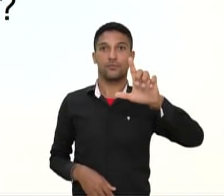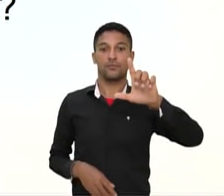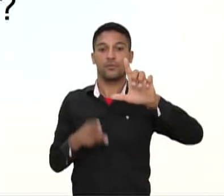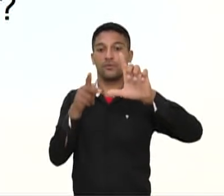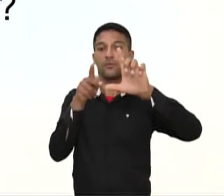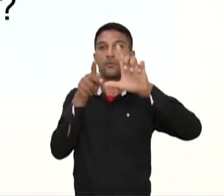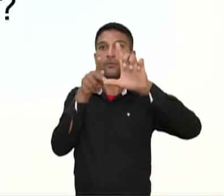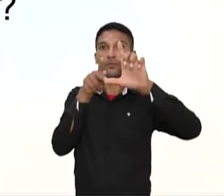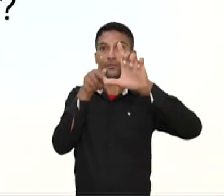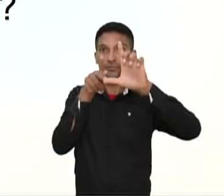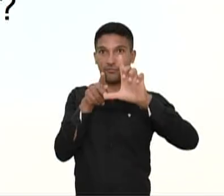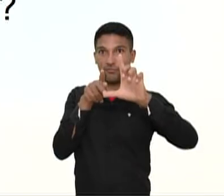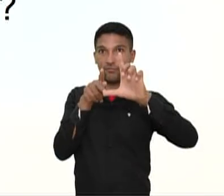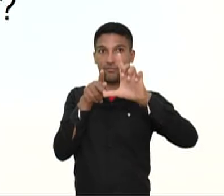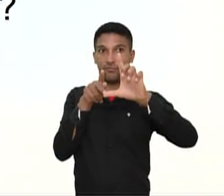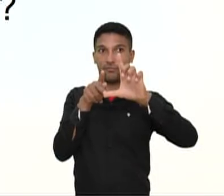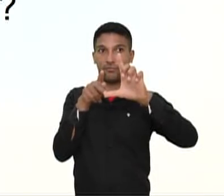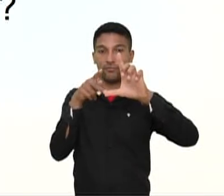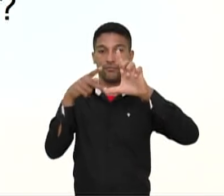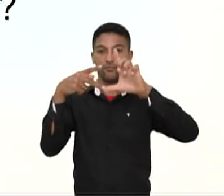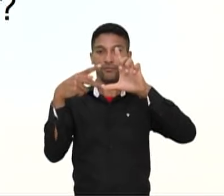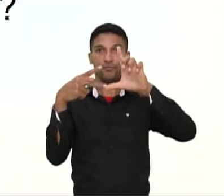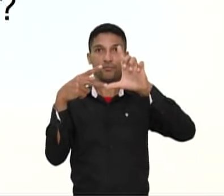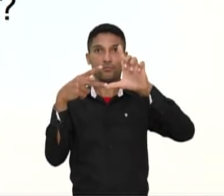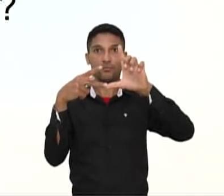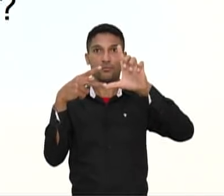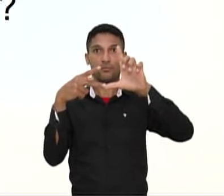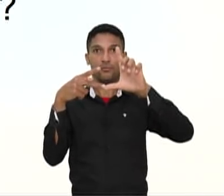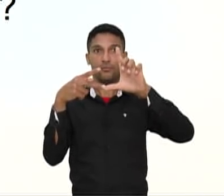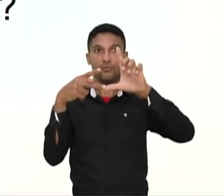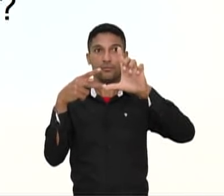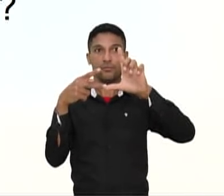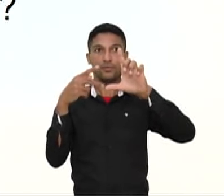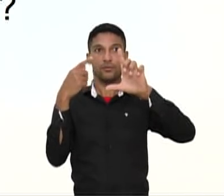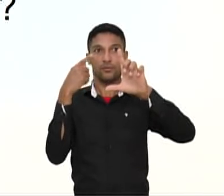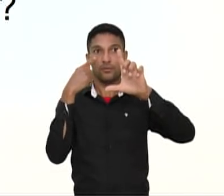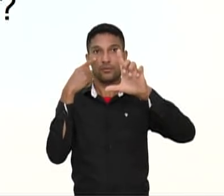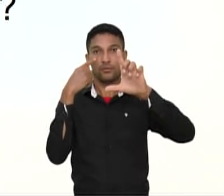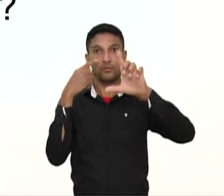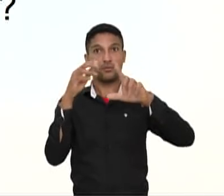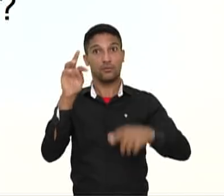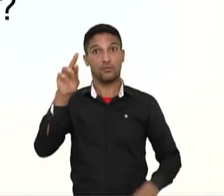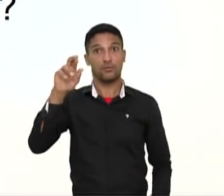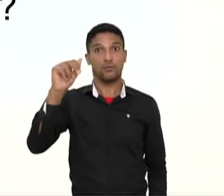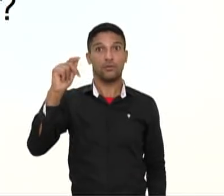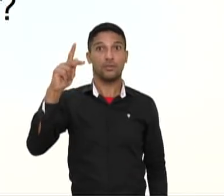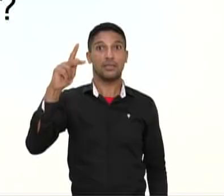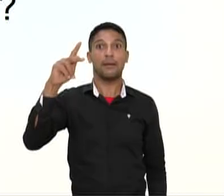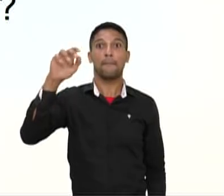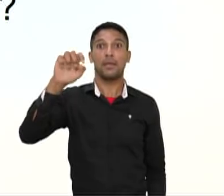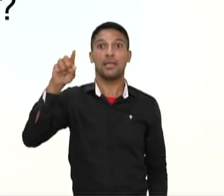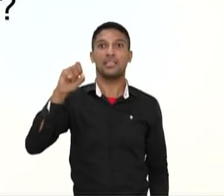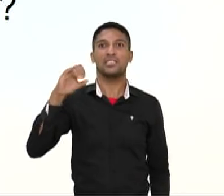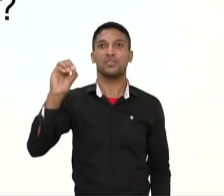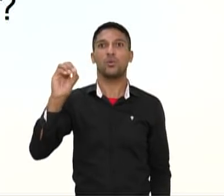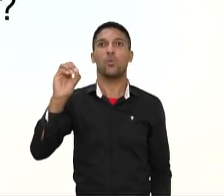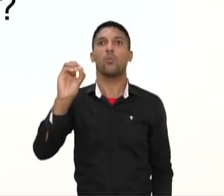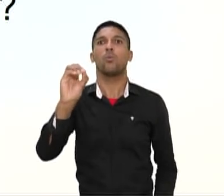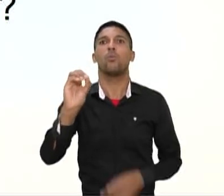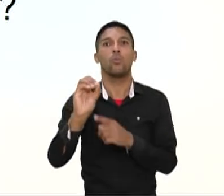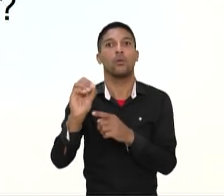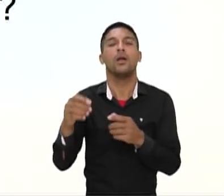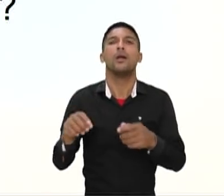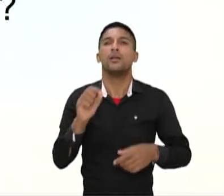terreno com forma de um trapézio retângulo. O desenho abaixo representa uma planta baixa. Professora, o que é planta